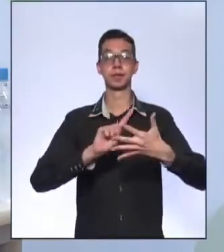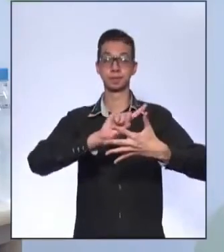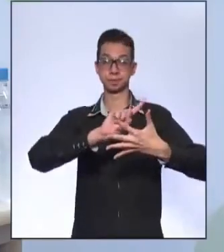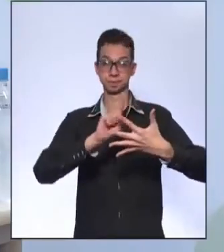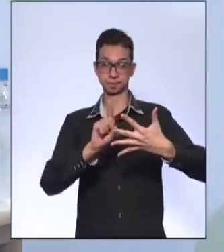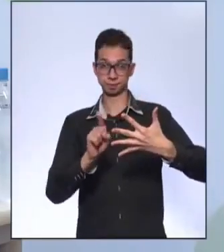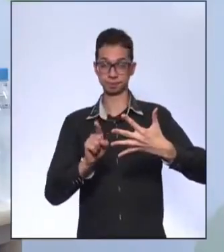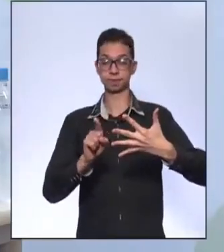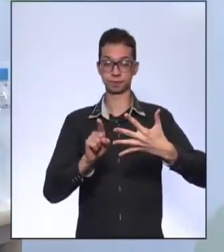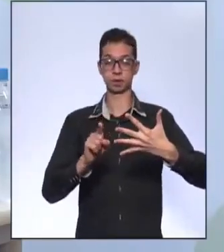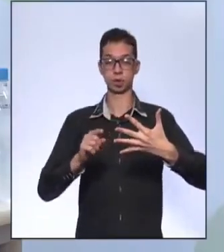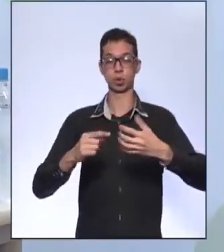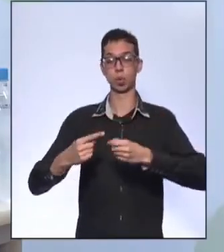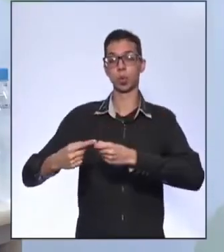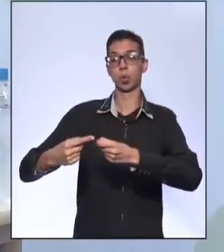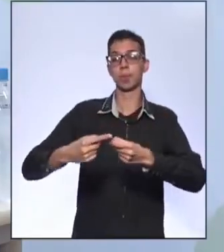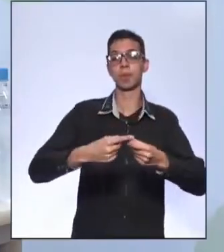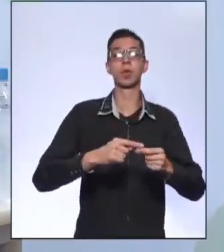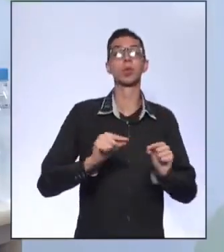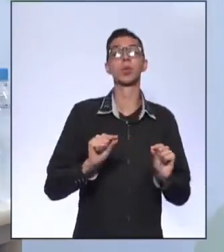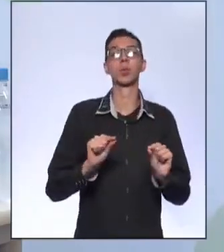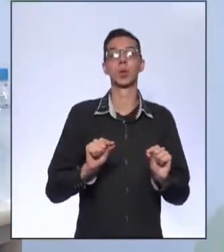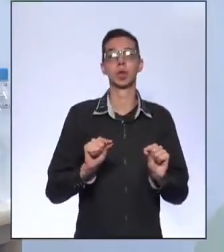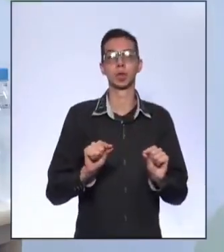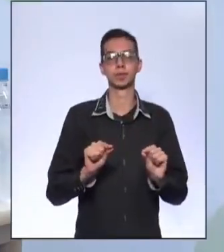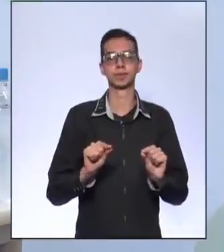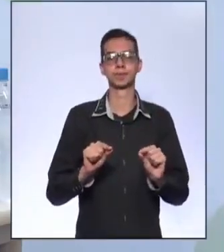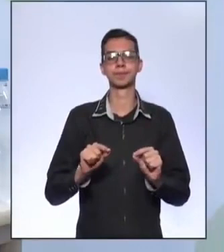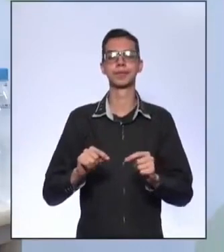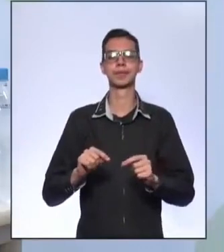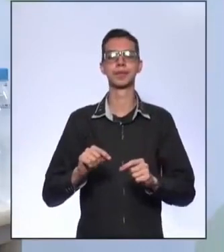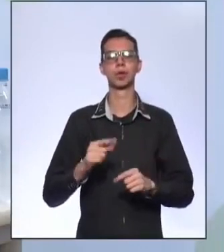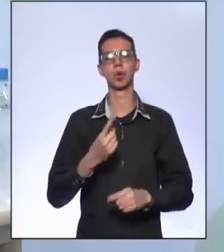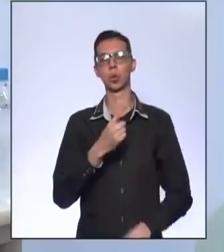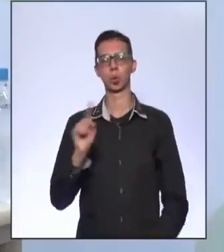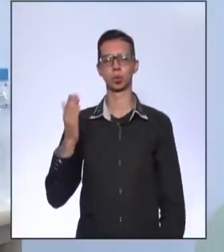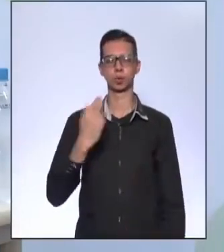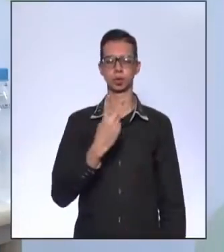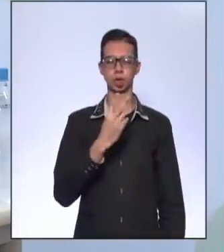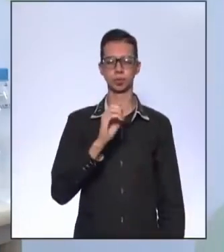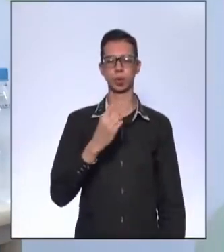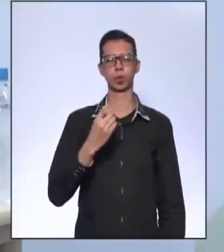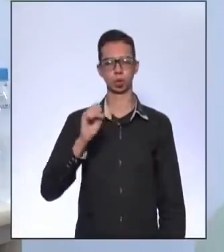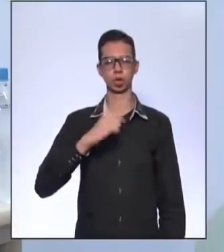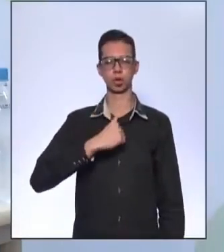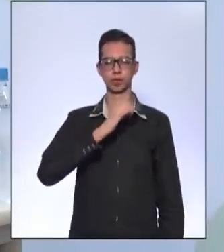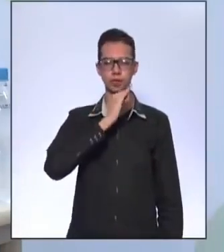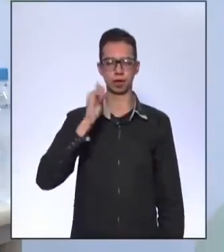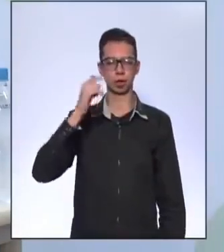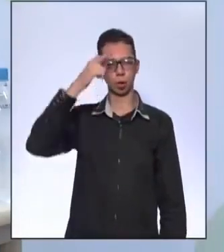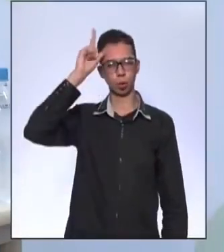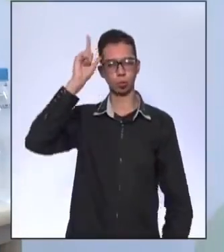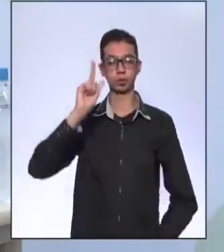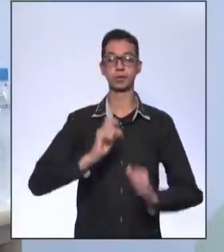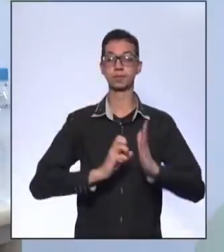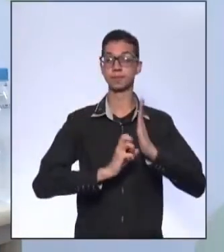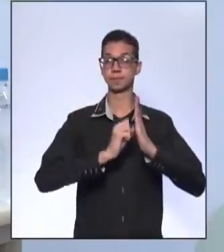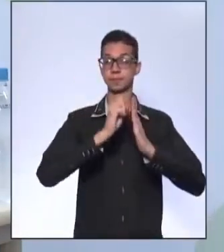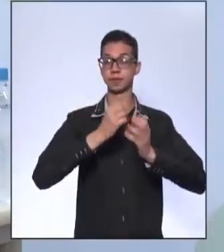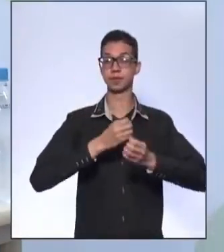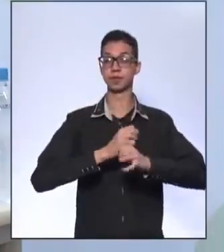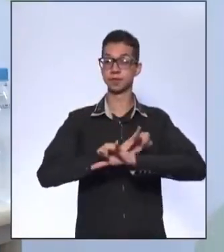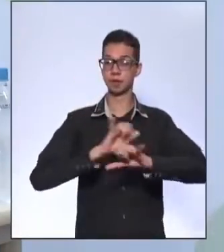e aqui a regiões influências das cidades e o último Aí como eu falei de 2018 que saiu ontem né porque também leva um tempo para